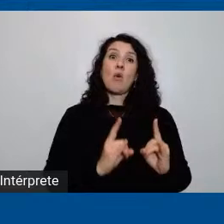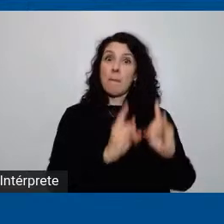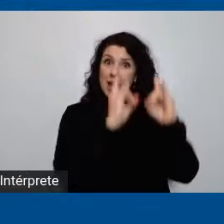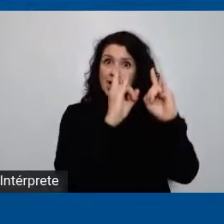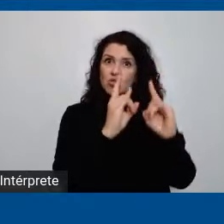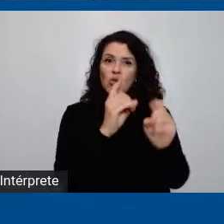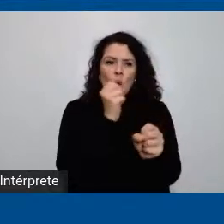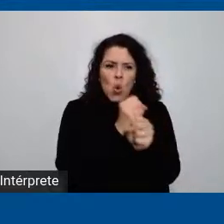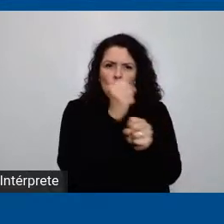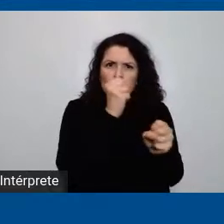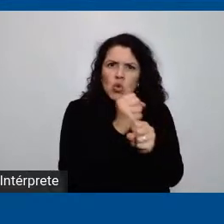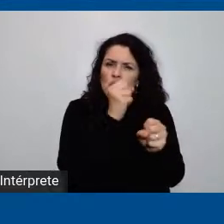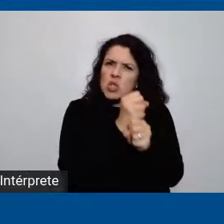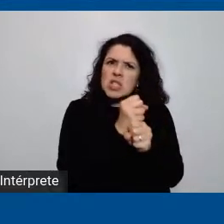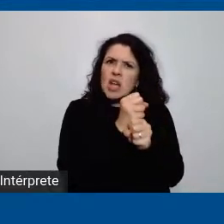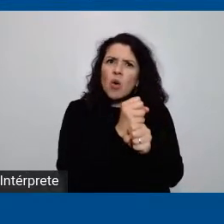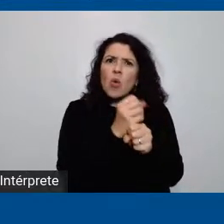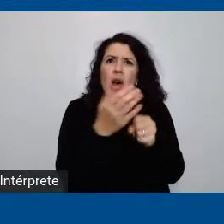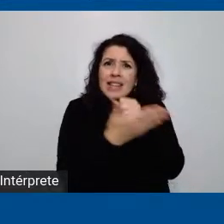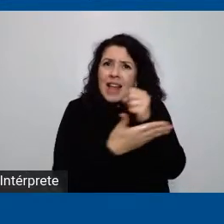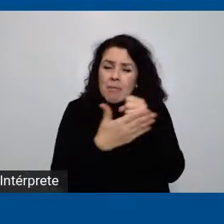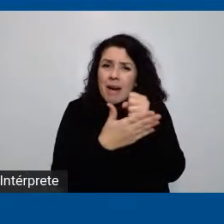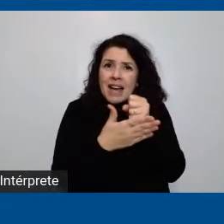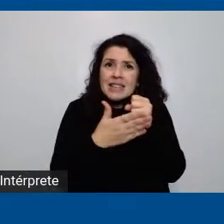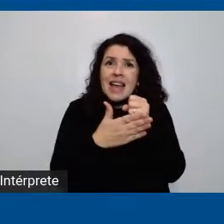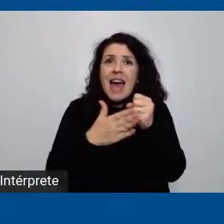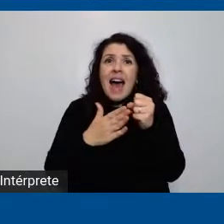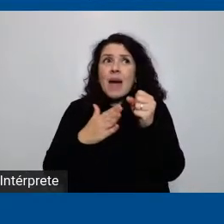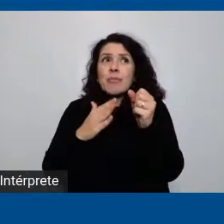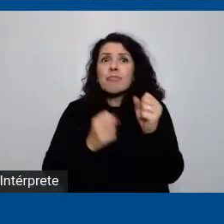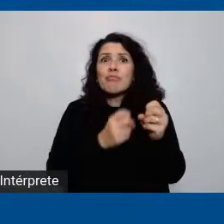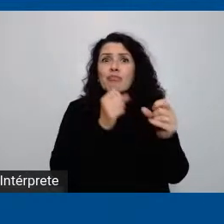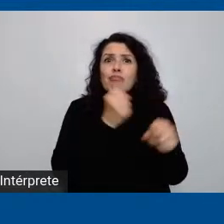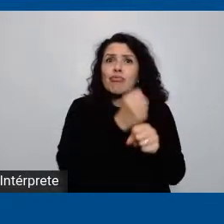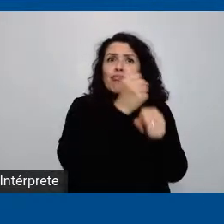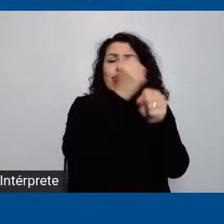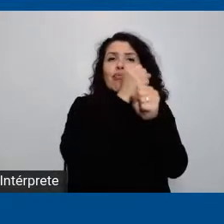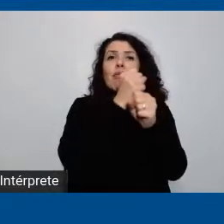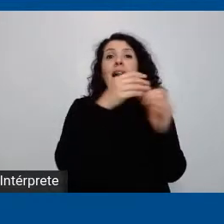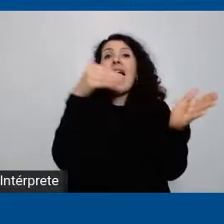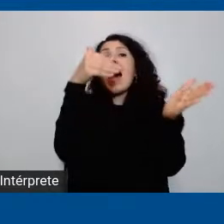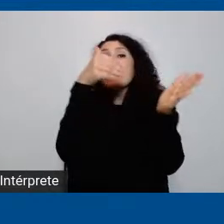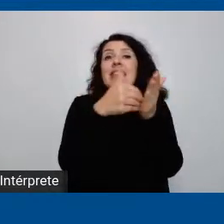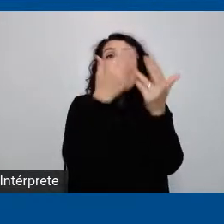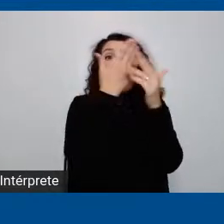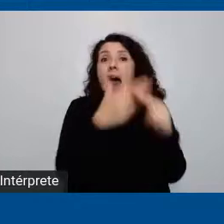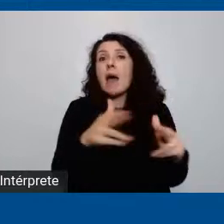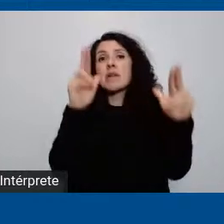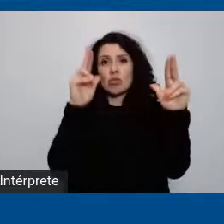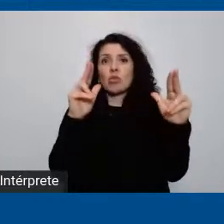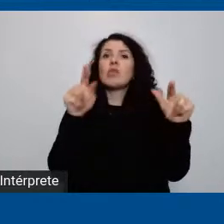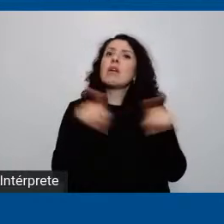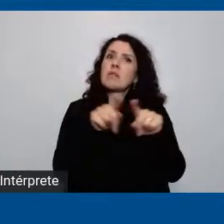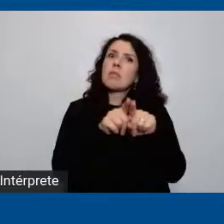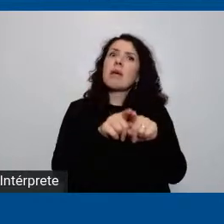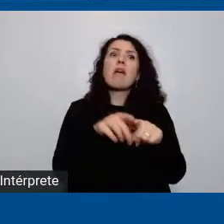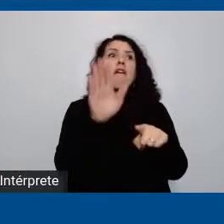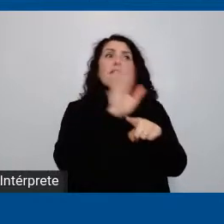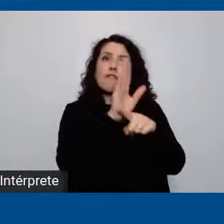fundação até a conclusão, inauguração e apresentação de filmes. Então você tem um